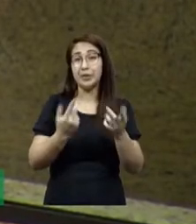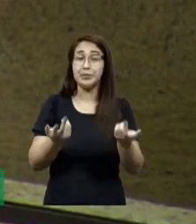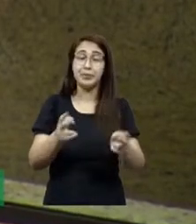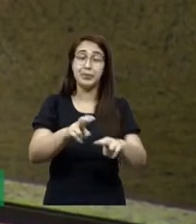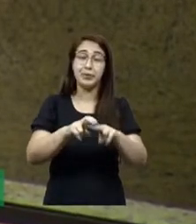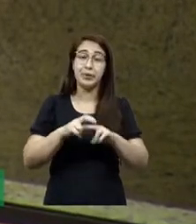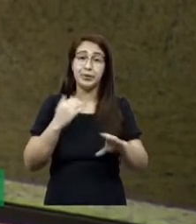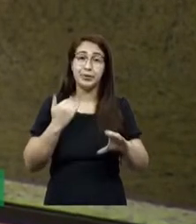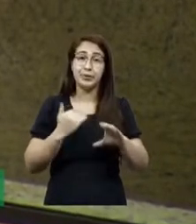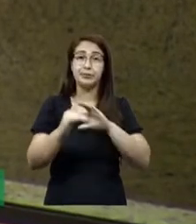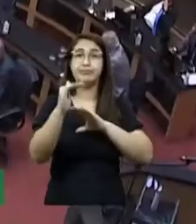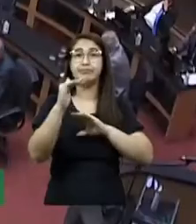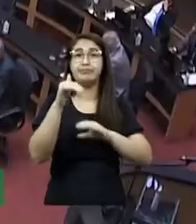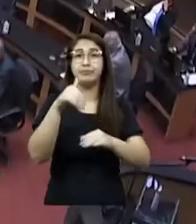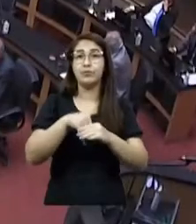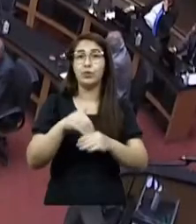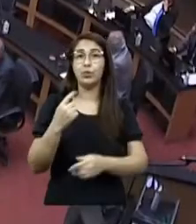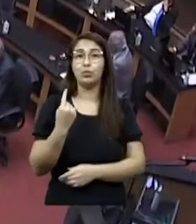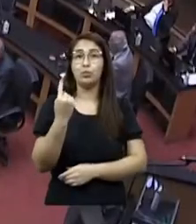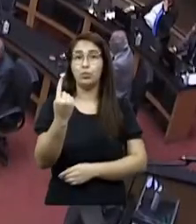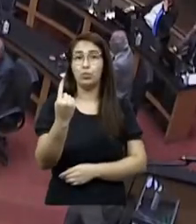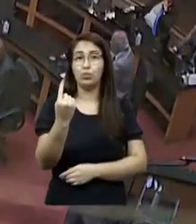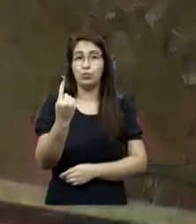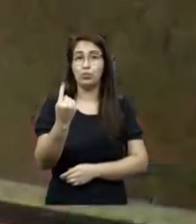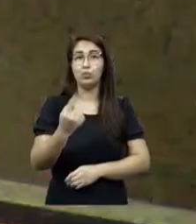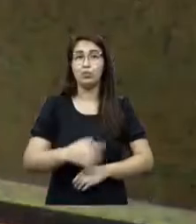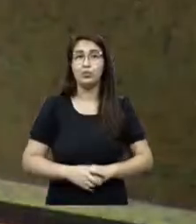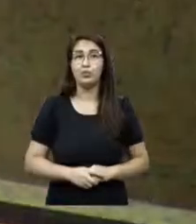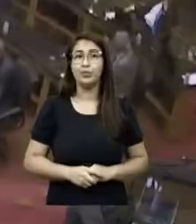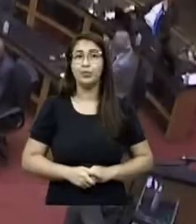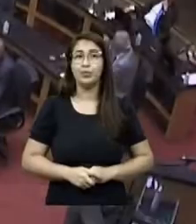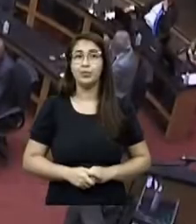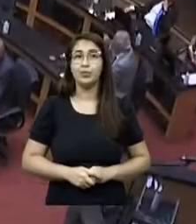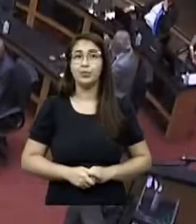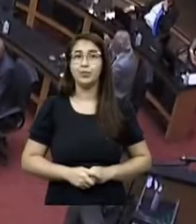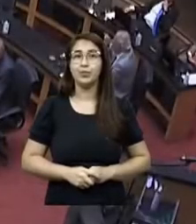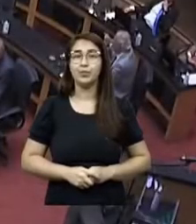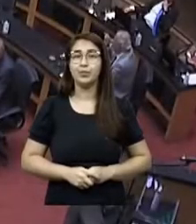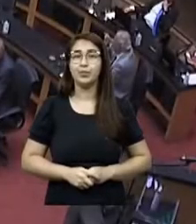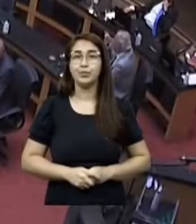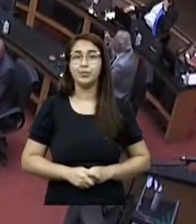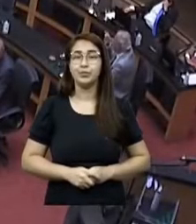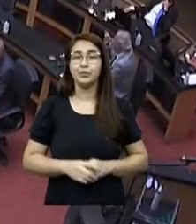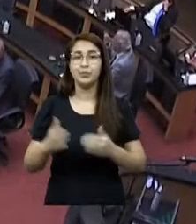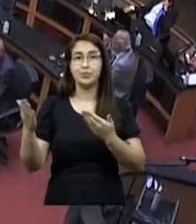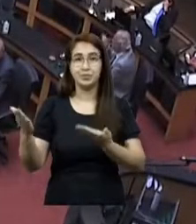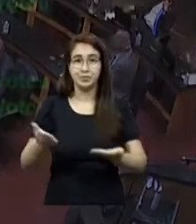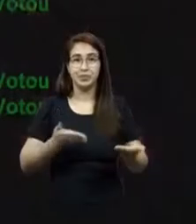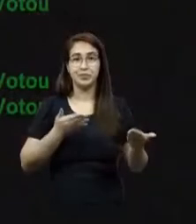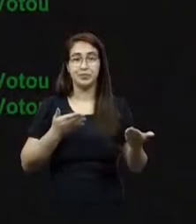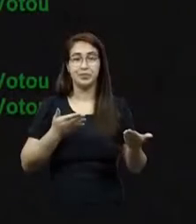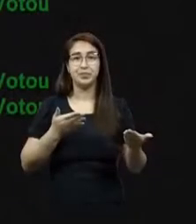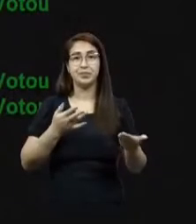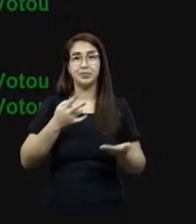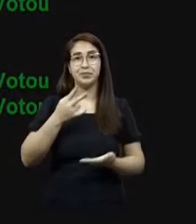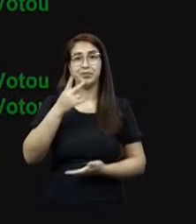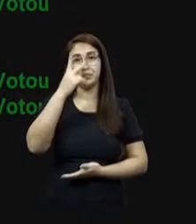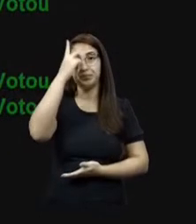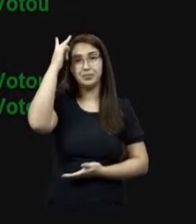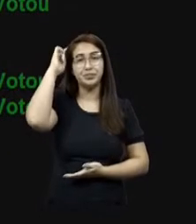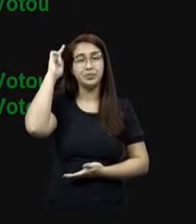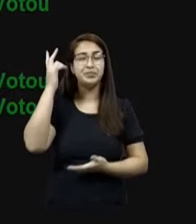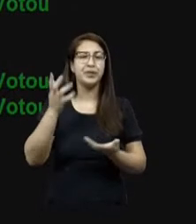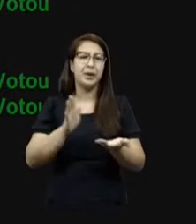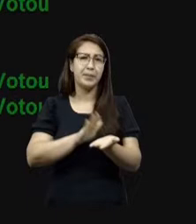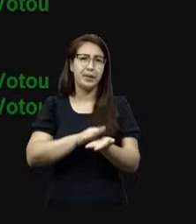encaminho o voto 1. Obrigado, deputada Marlene. Deputado Vicente Caro Preso. Senhor presidente, só queria